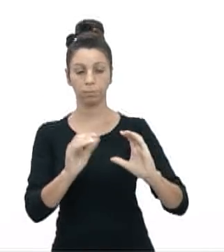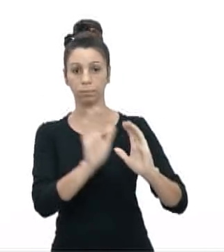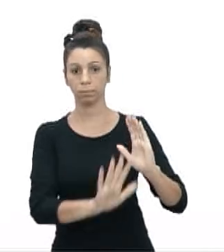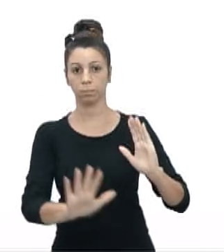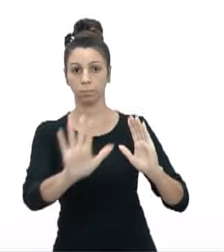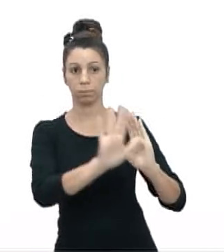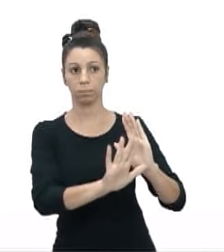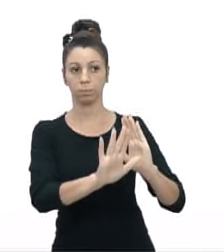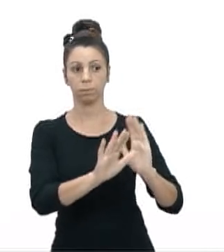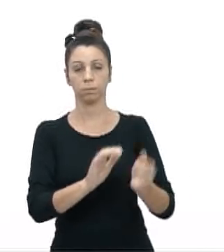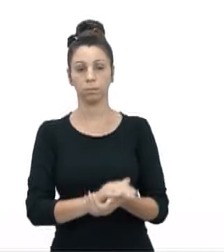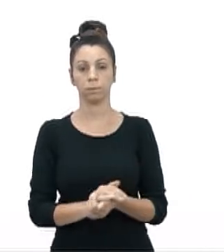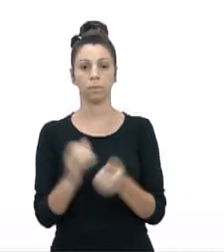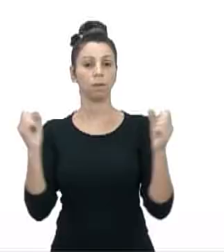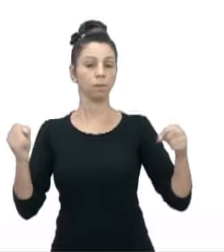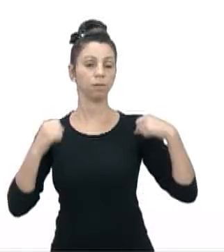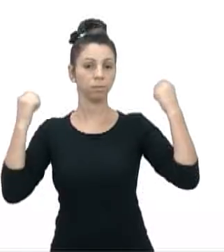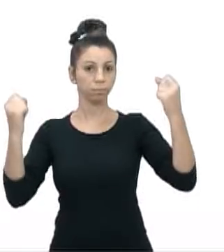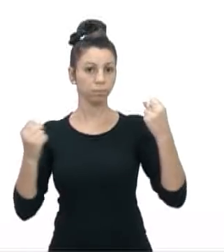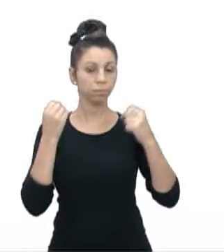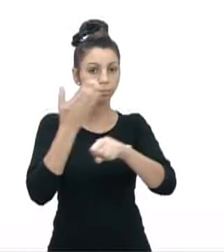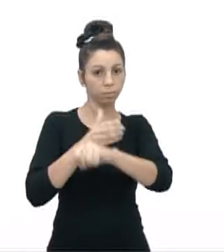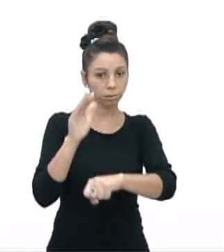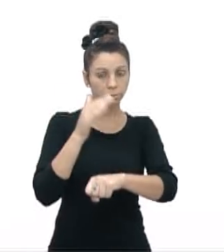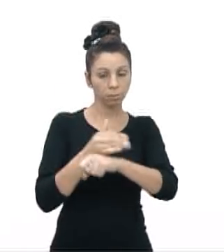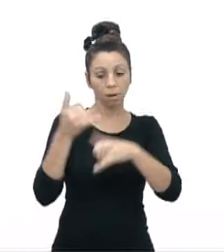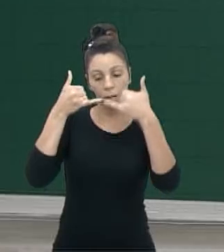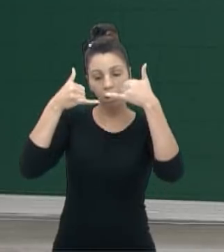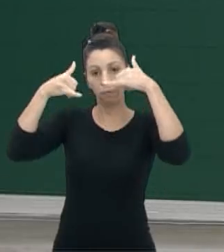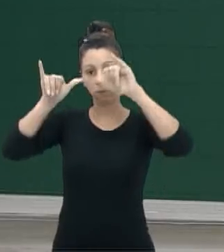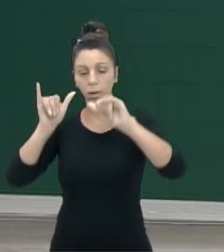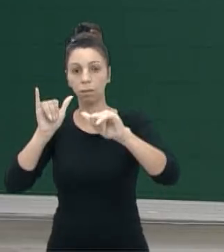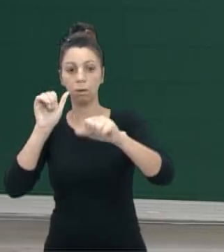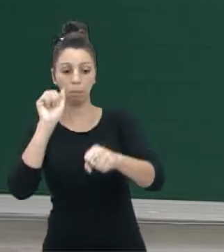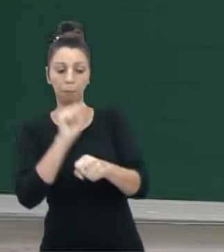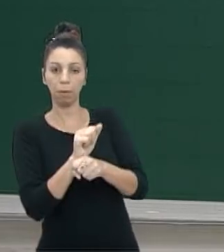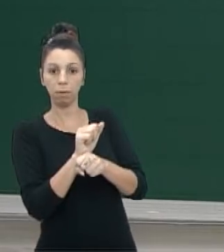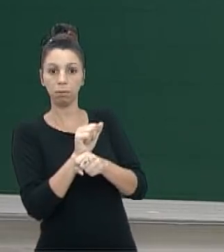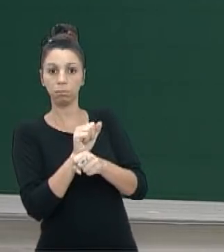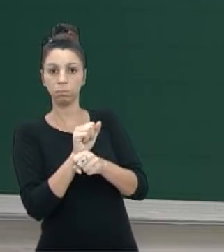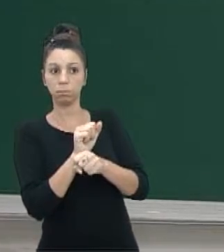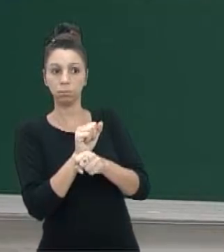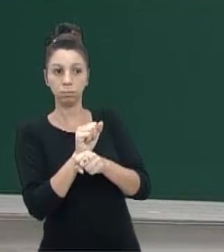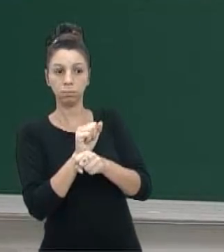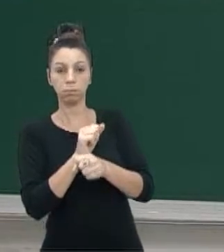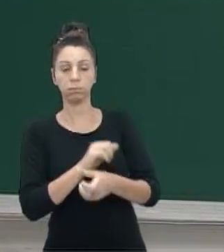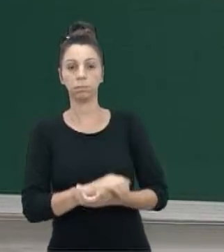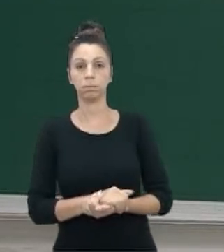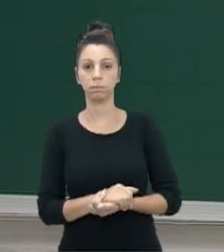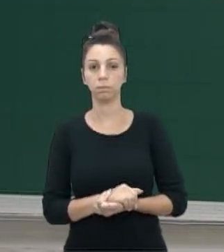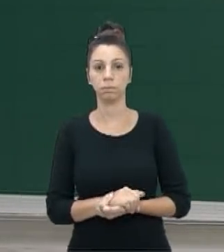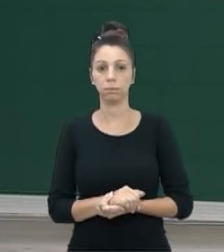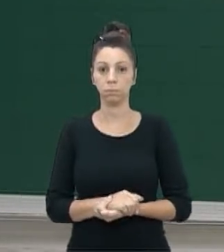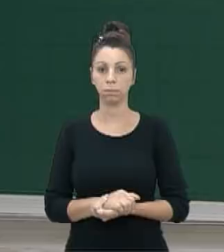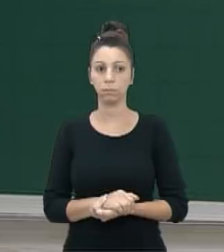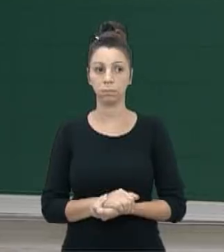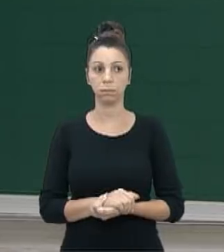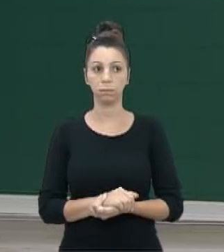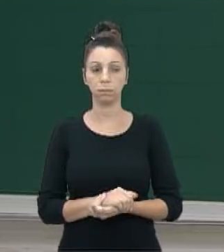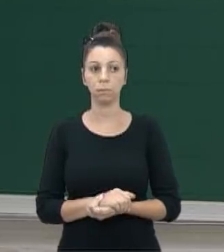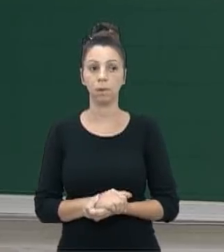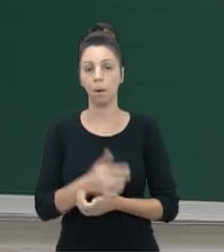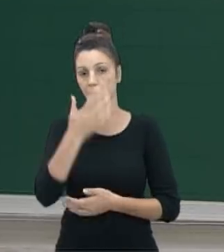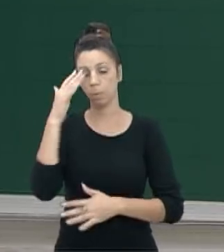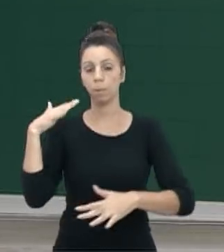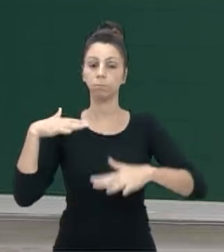gente tem aqui, ó, pratique atividades físicas, evite ficar parado, aqui na parte de baixo desse folder, né? E as pessoas